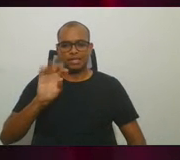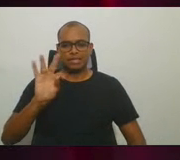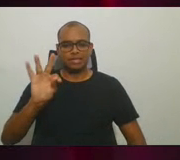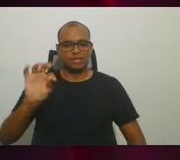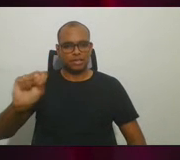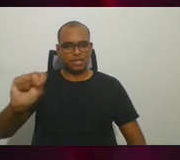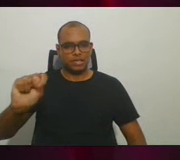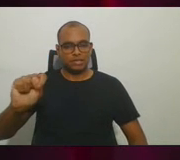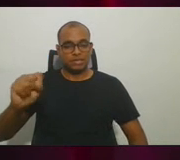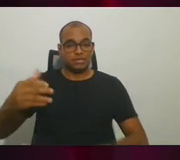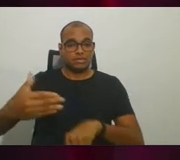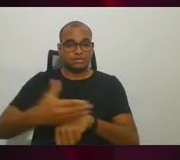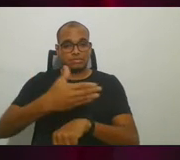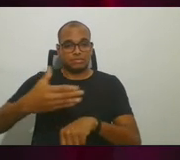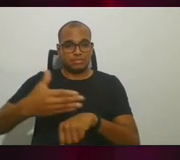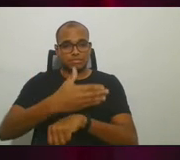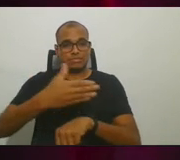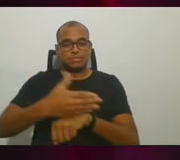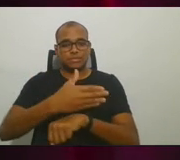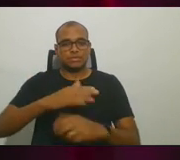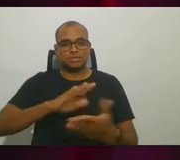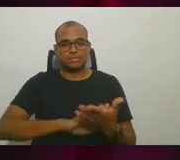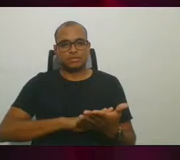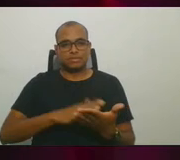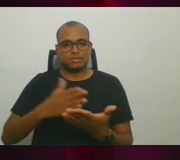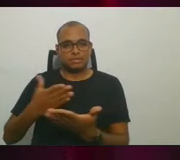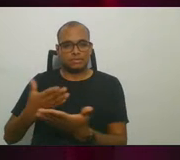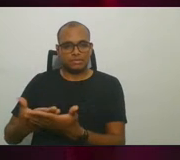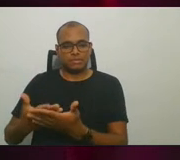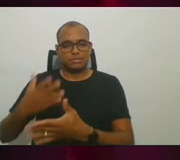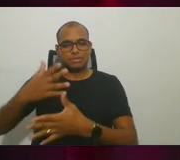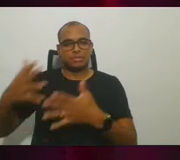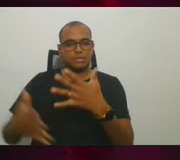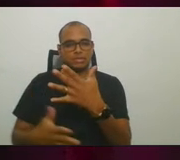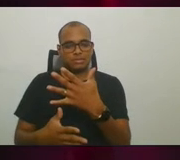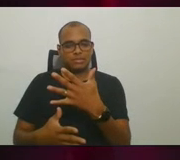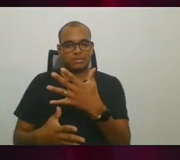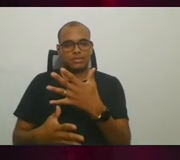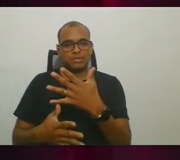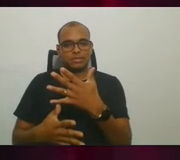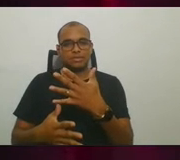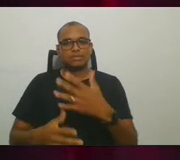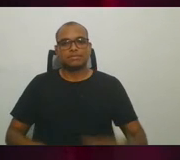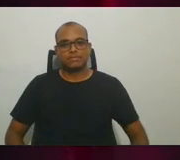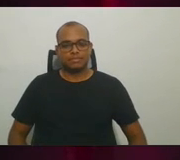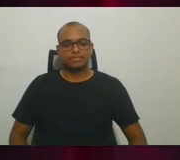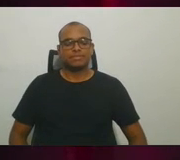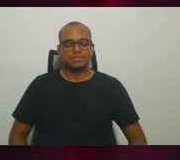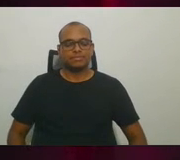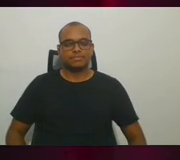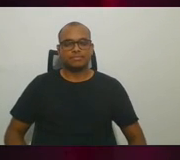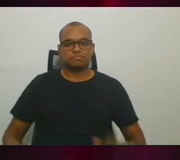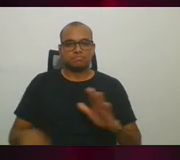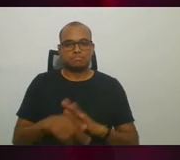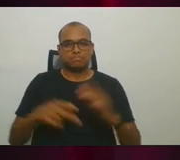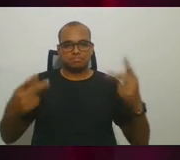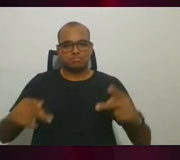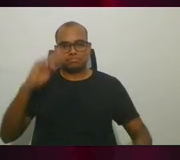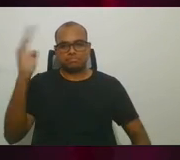a participação de intérpretes de Libras, a língua brasileira de